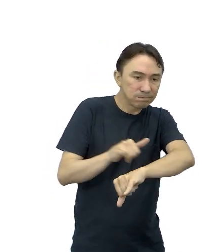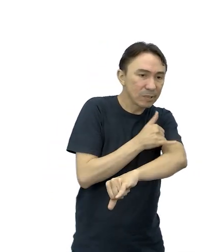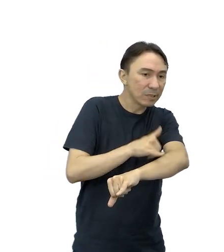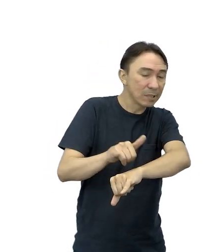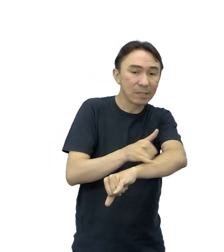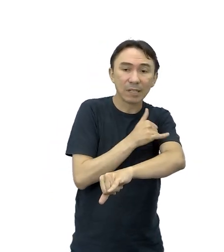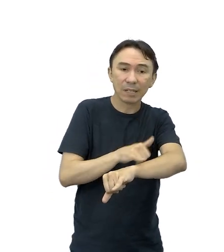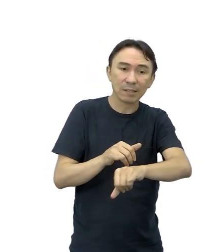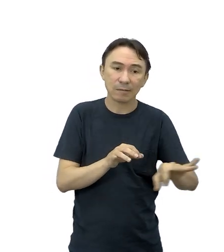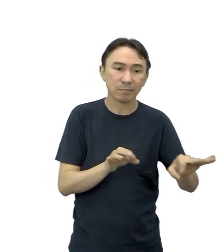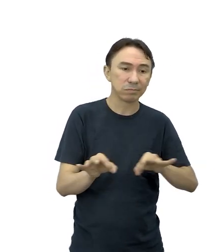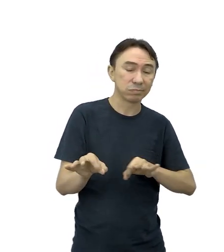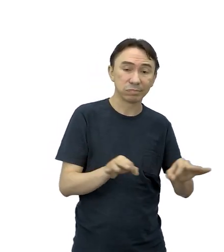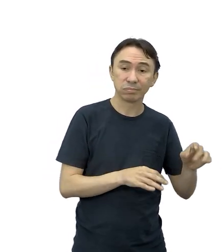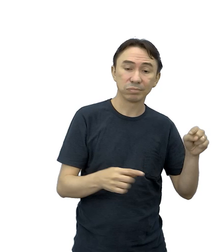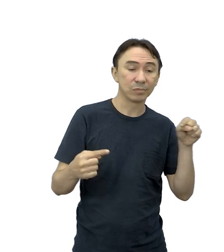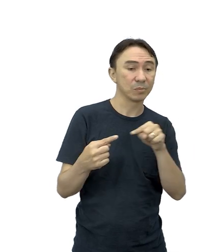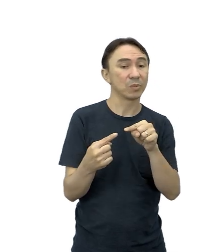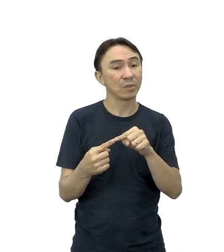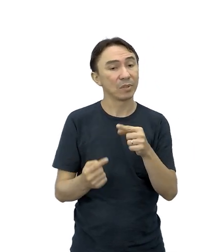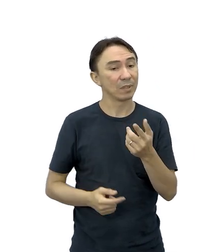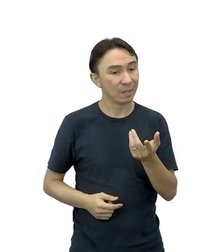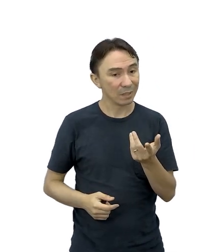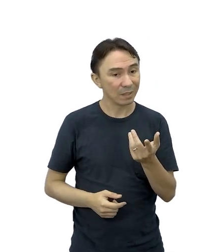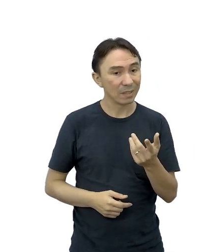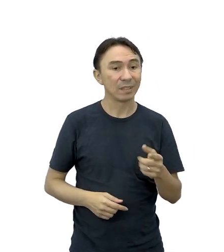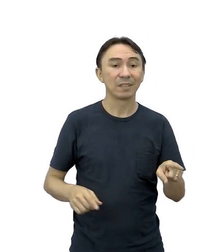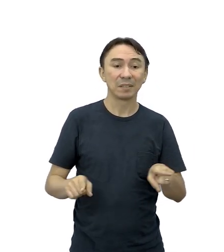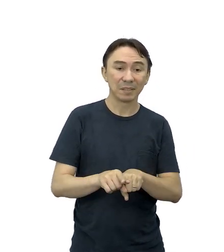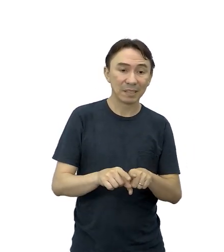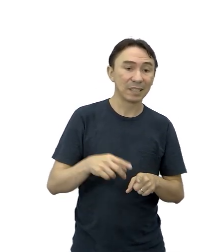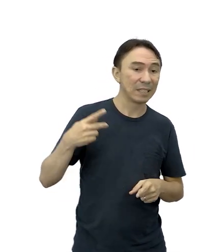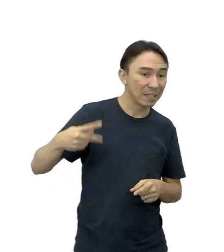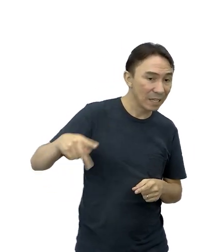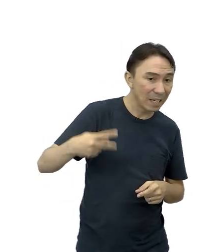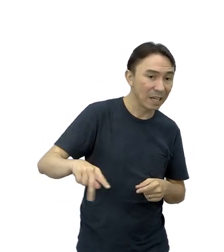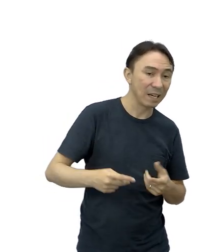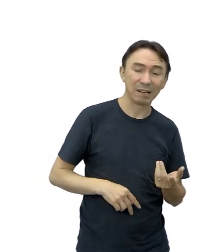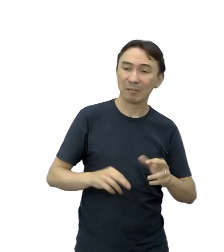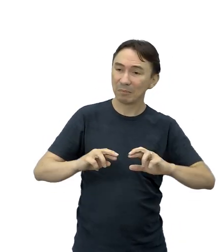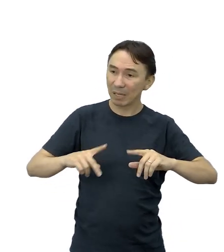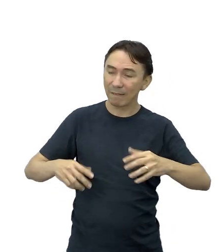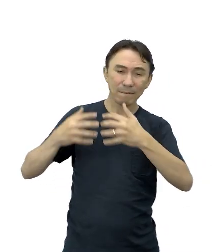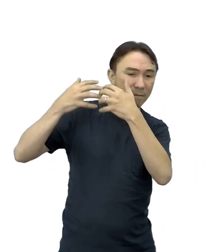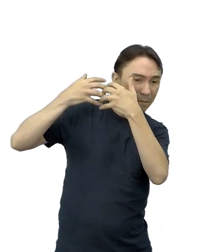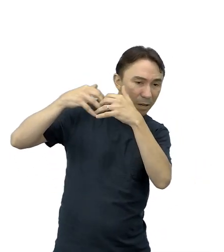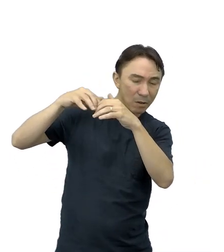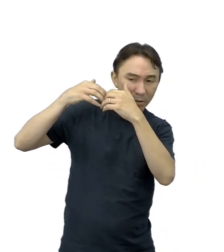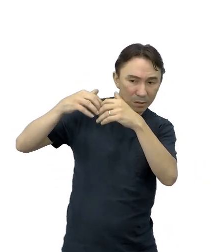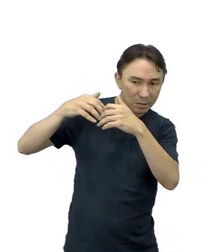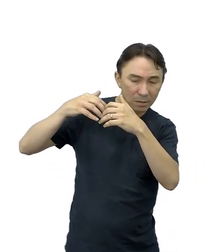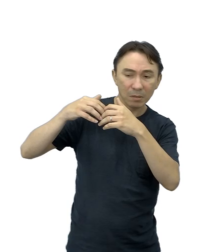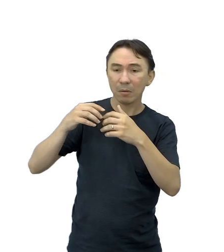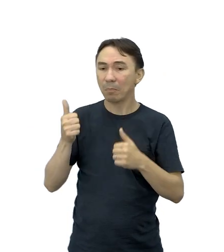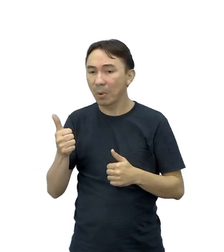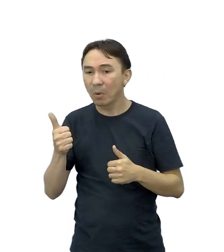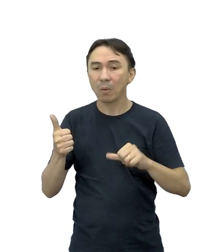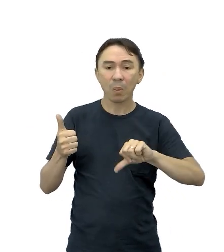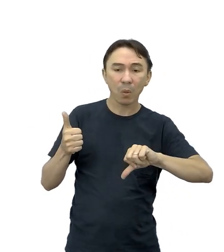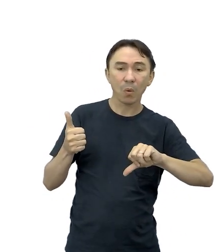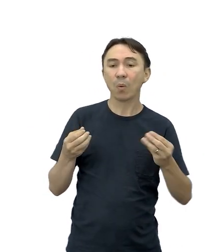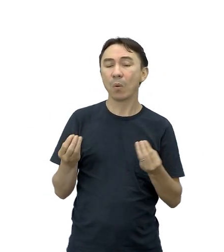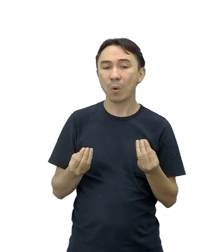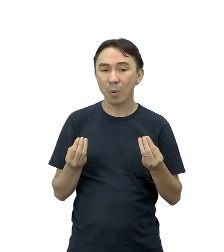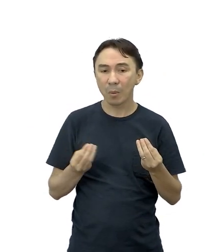os processos cognitivos dos estudantes, nos faz refletir sobre novas estratégias ou metodologias que eu preciso